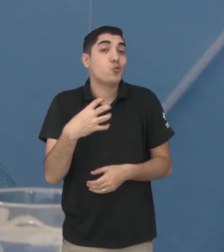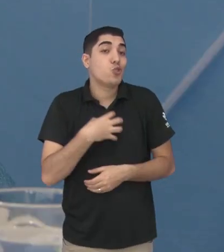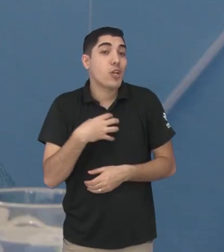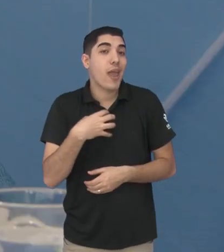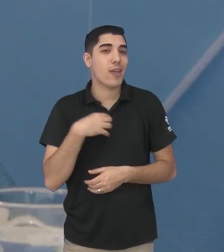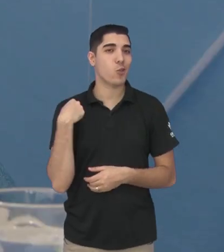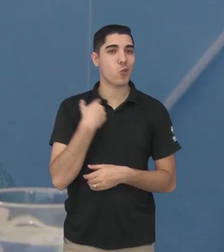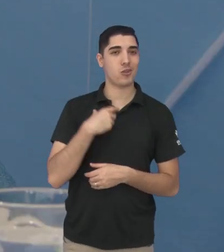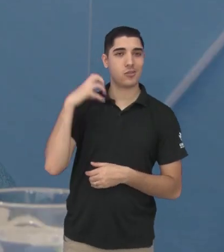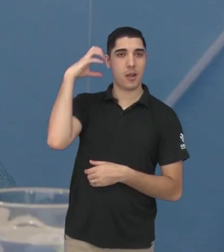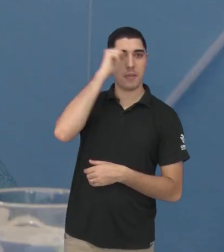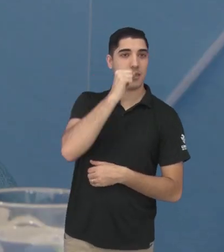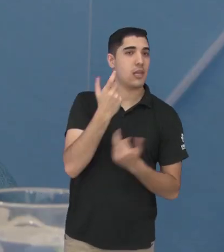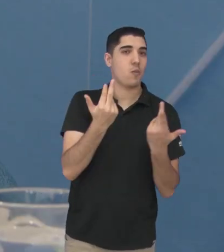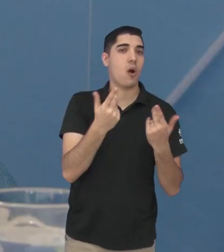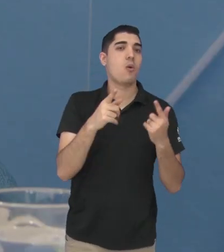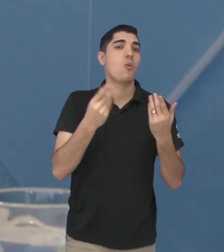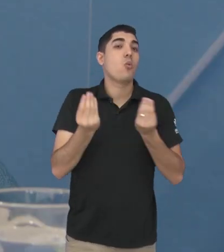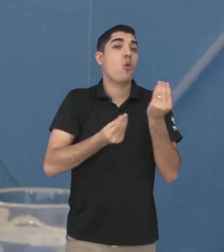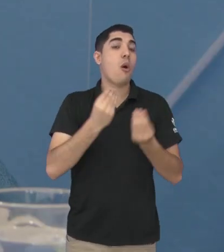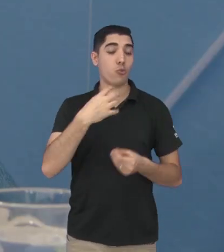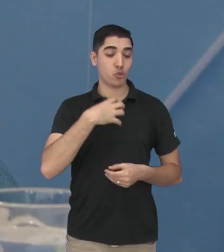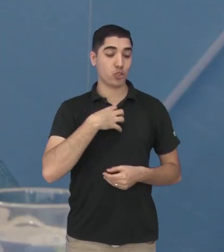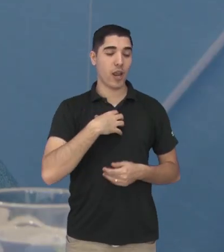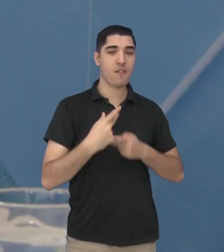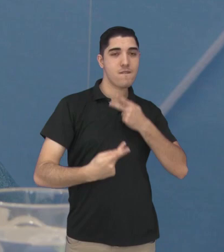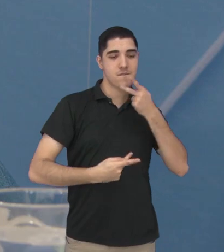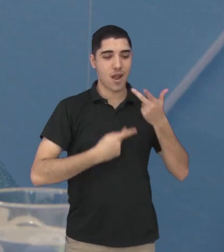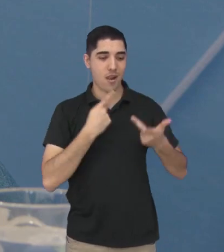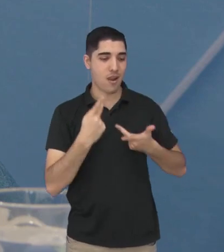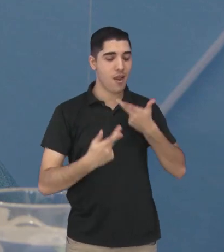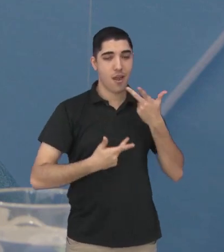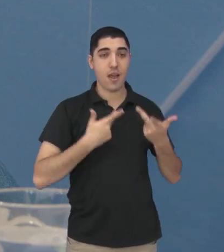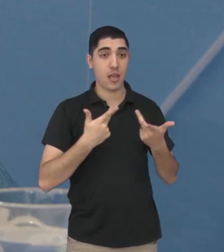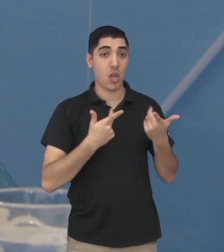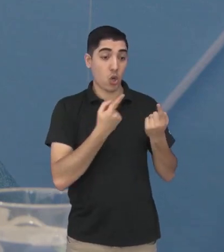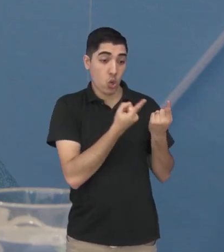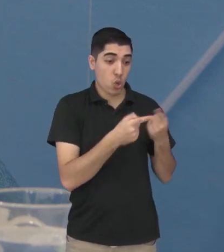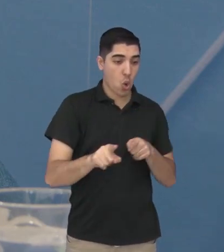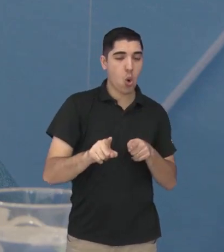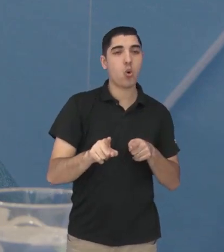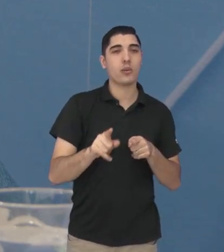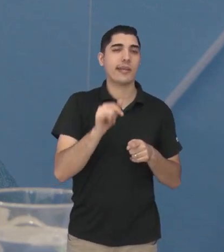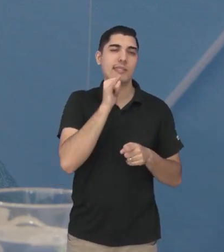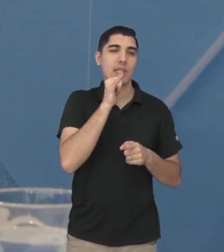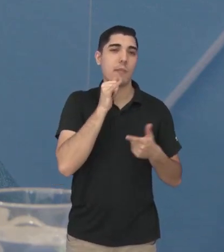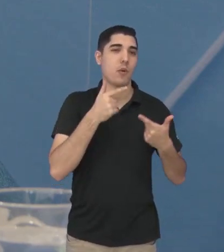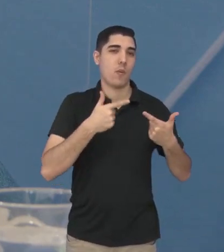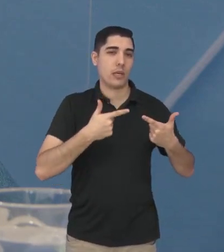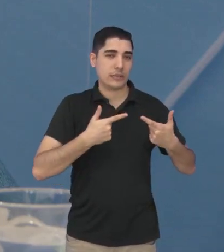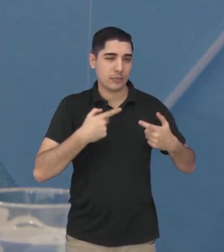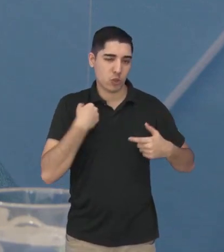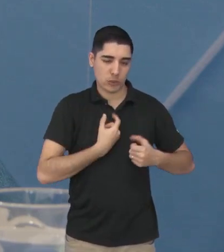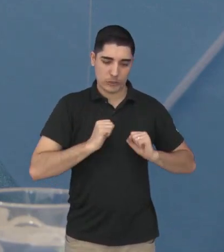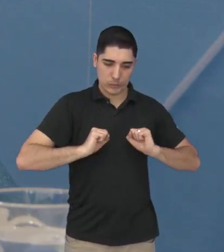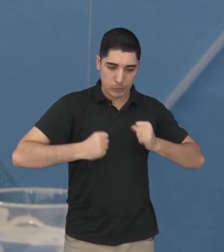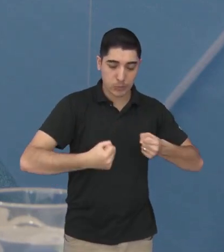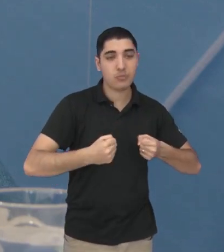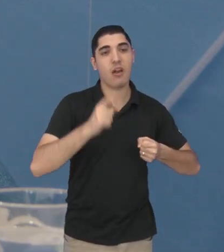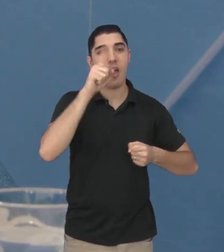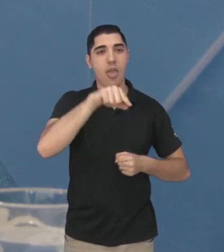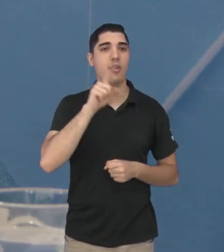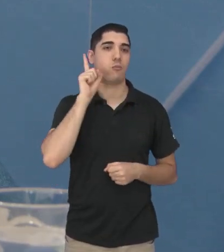fazer isso, né, até a própria linguagem que a gente usa, né, que a gente está usando no programa, o combate, a guerra, isso é